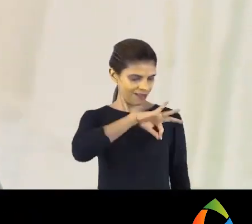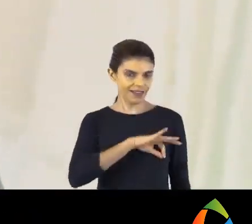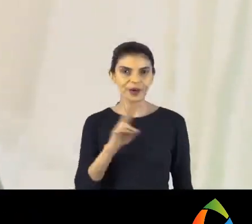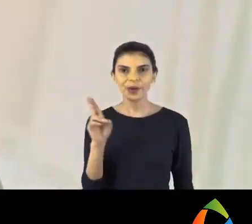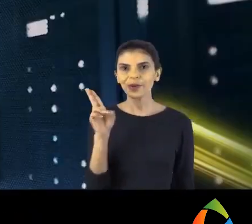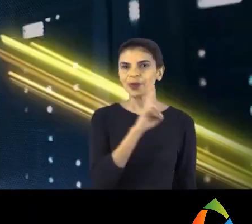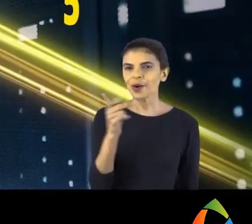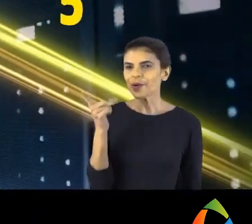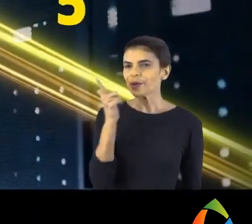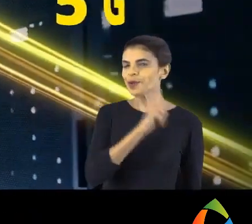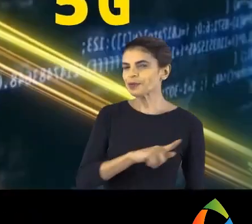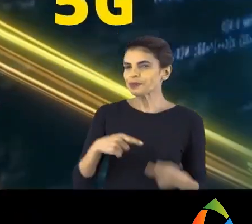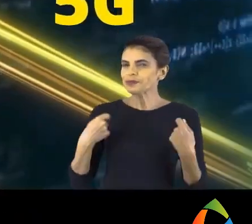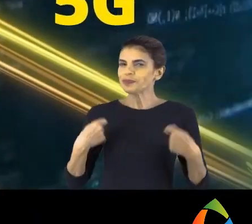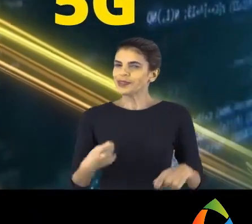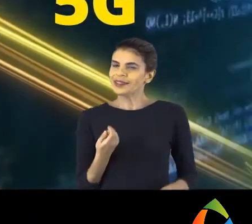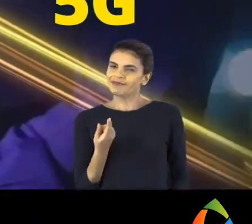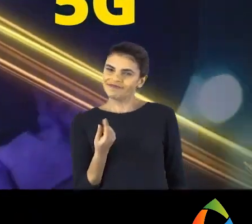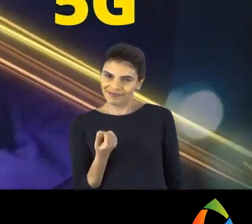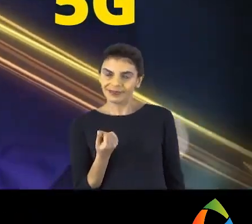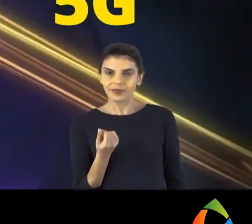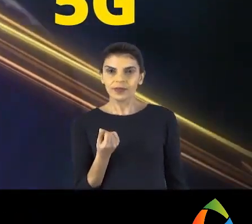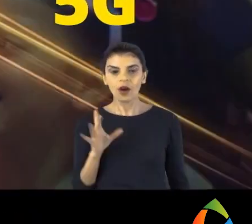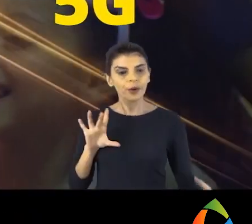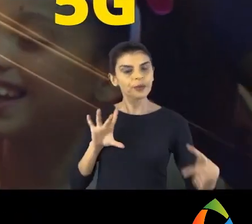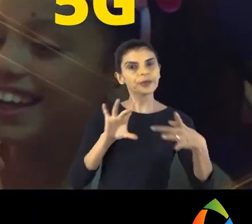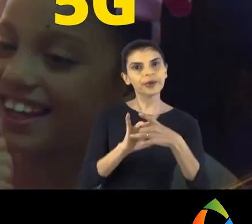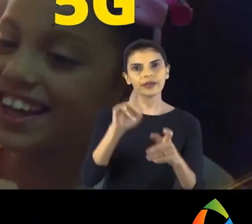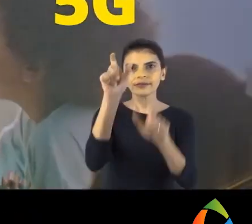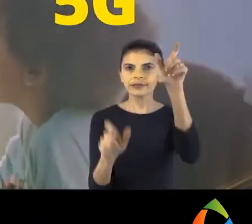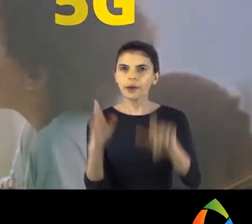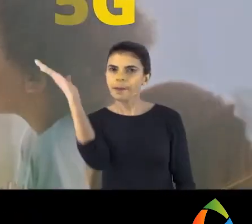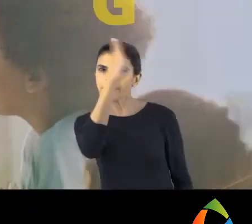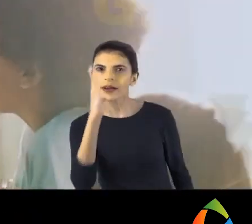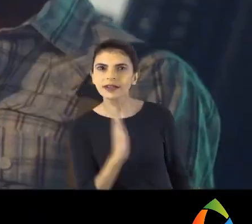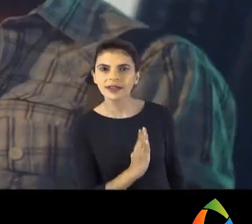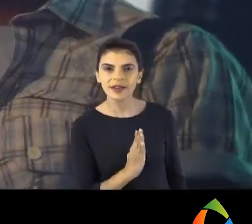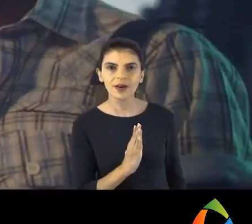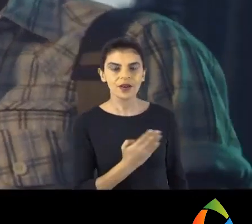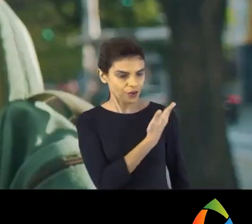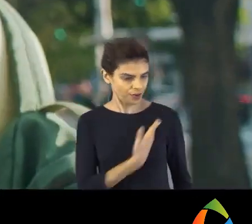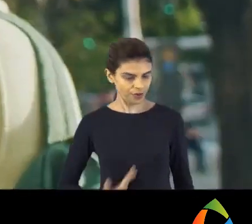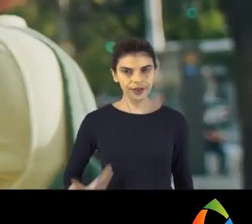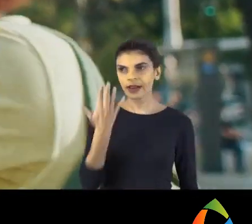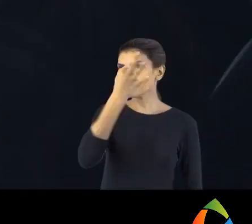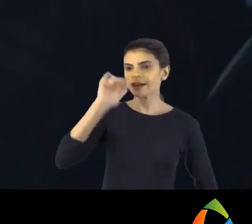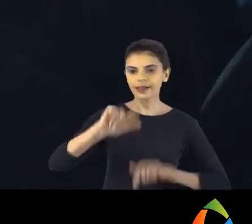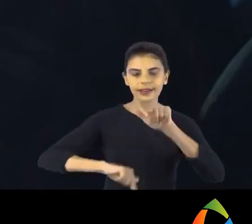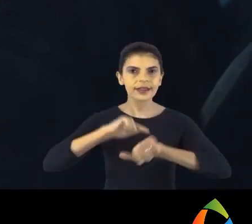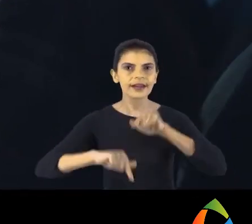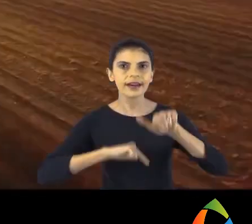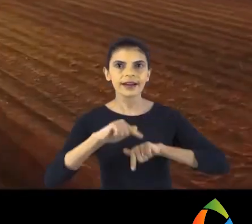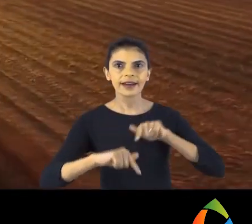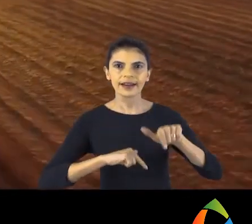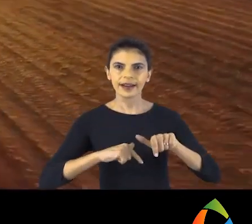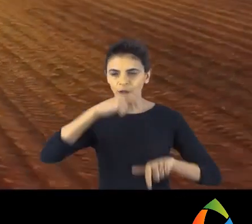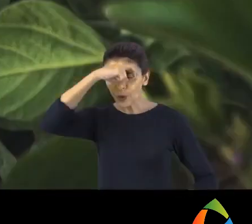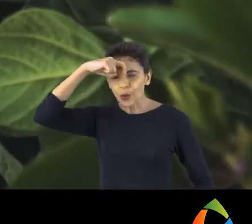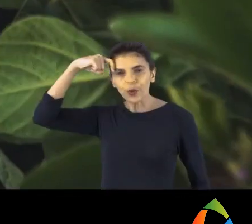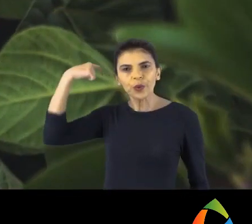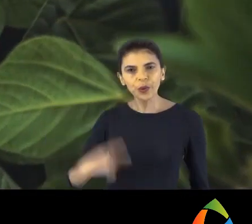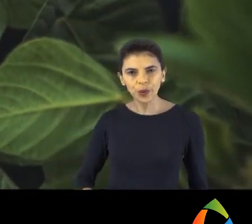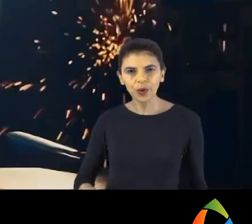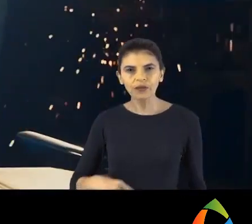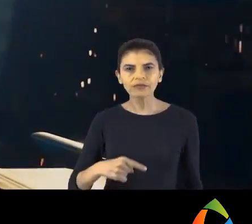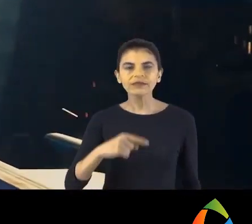carente. Para incentivar investimentos e conectar os brasileiros. É para isso que o governo federal trabalha. Para